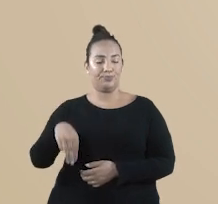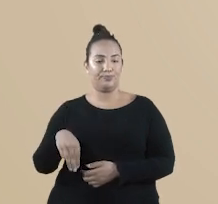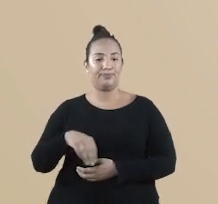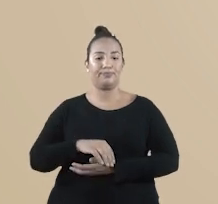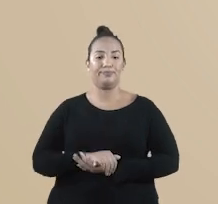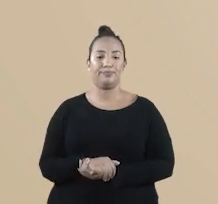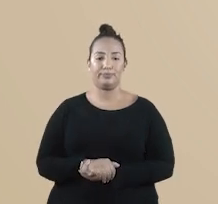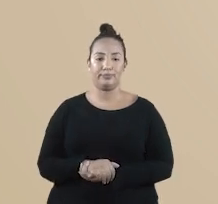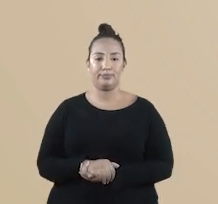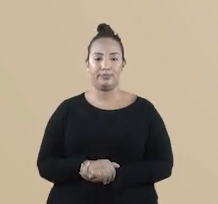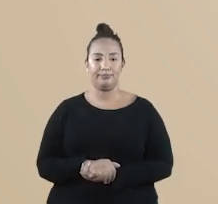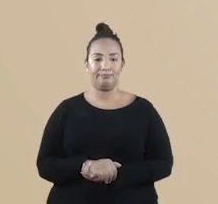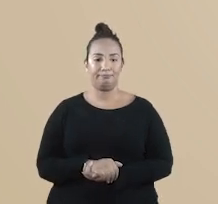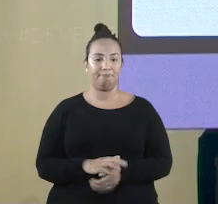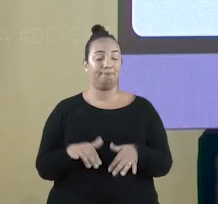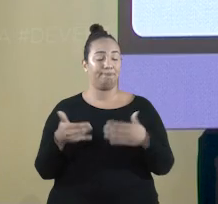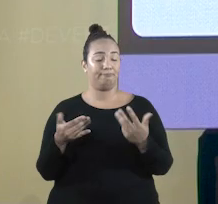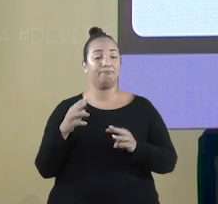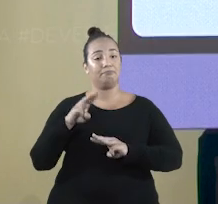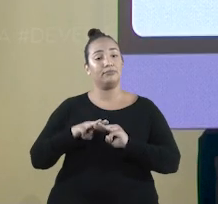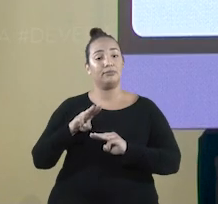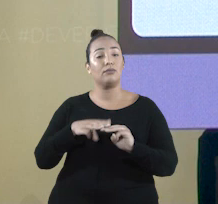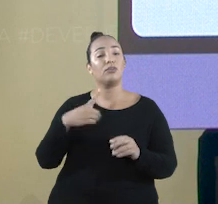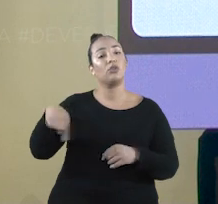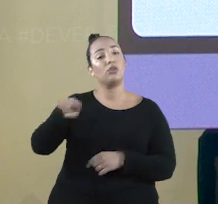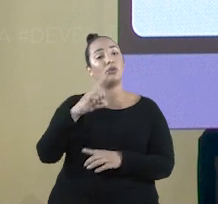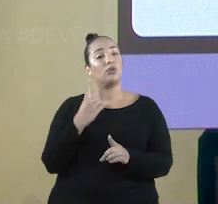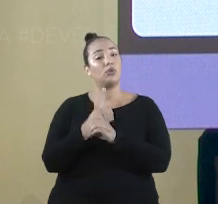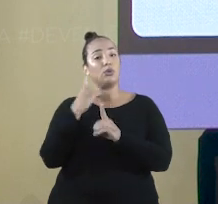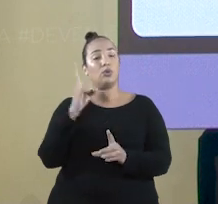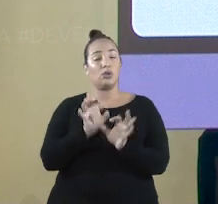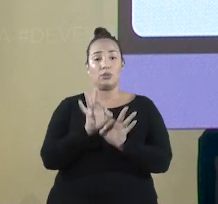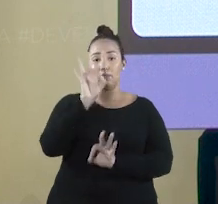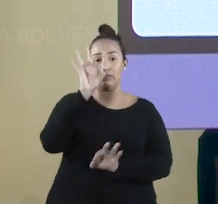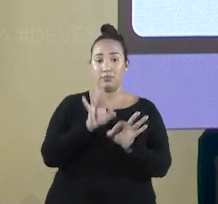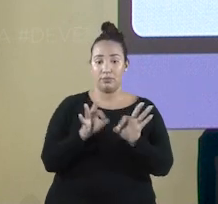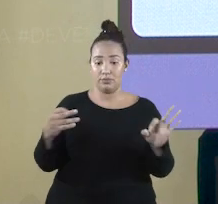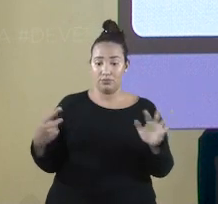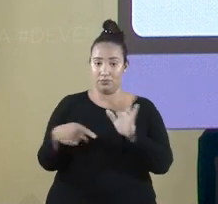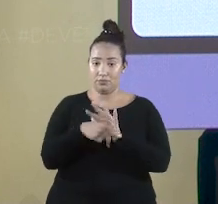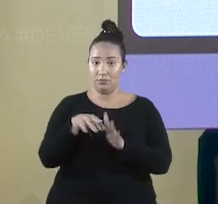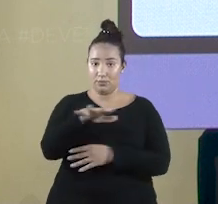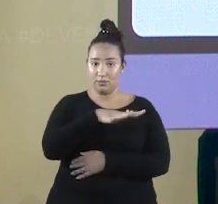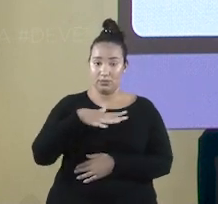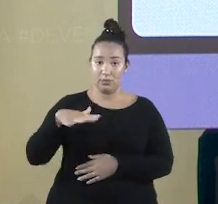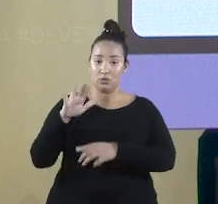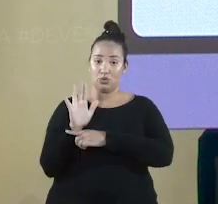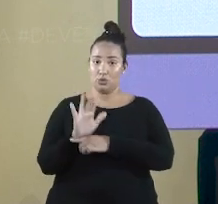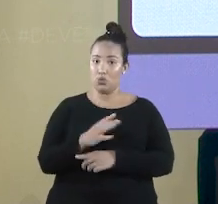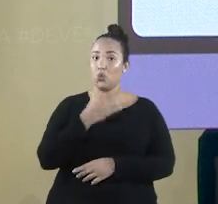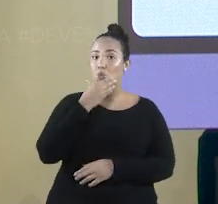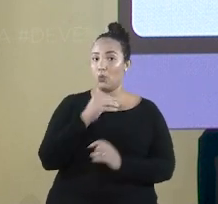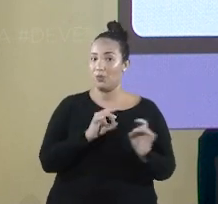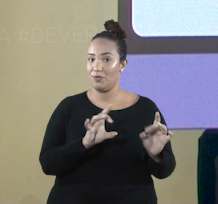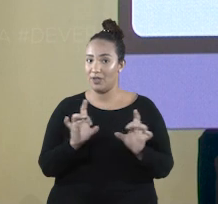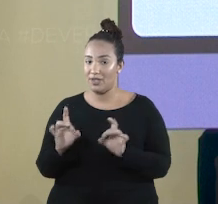48 metros. Por meio da matemática, encontramos as medidas dos terrenos e ajudamos o